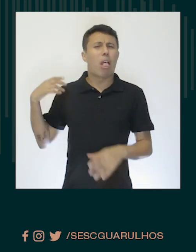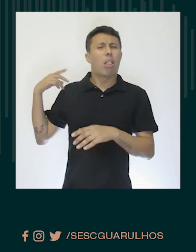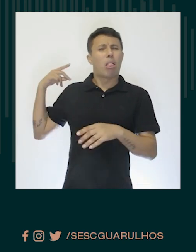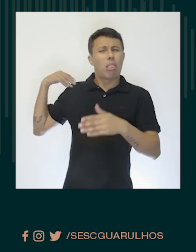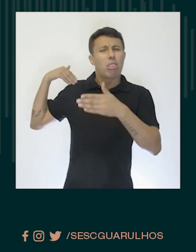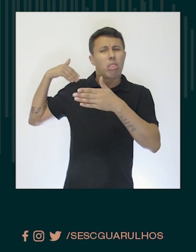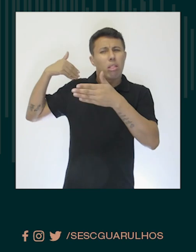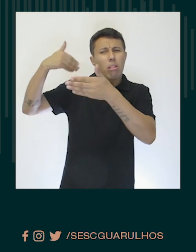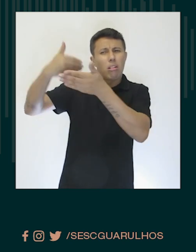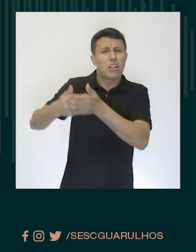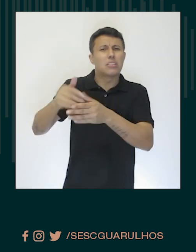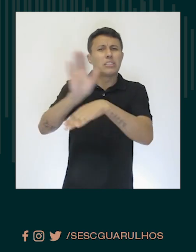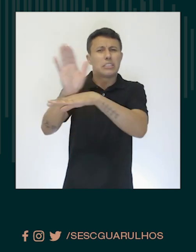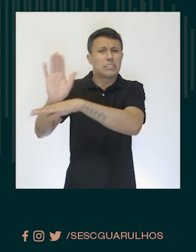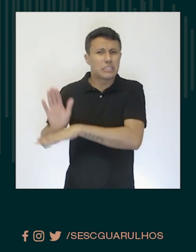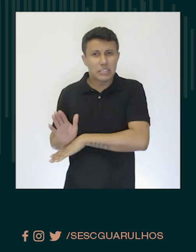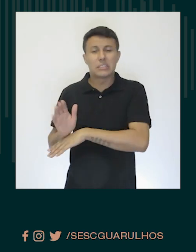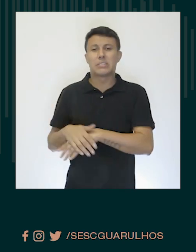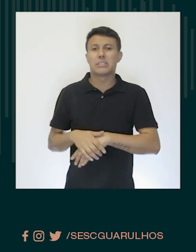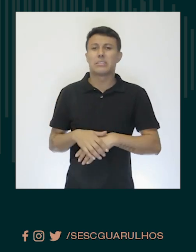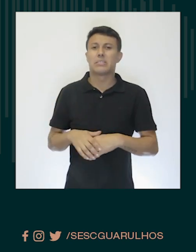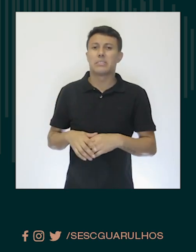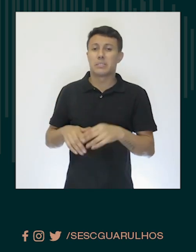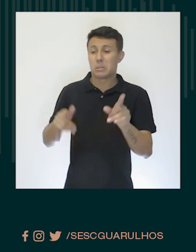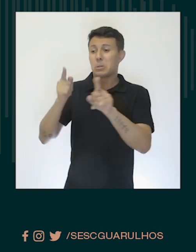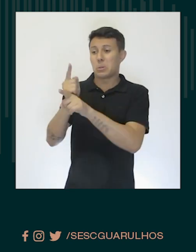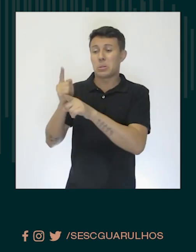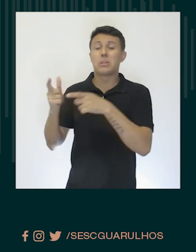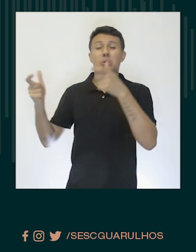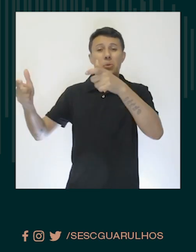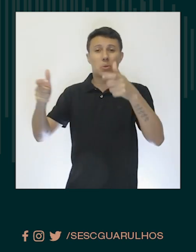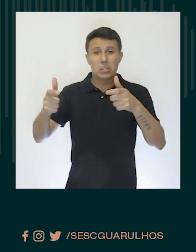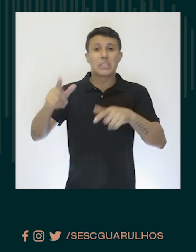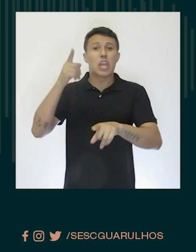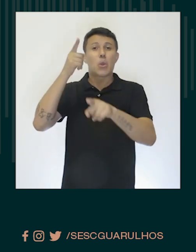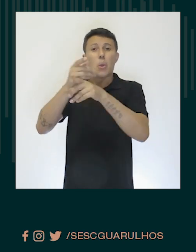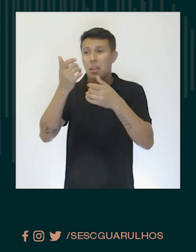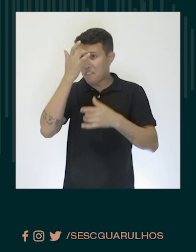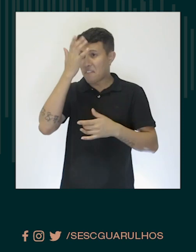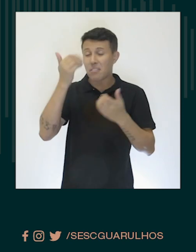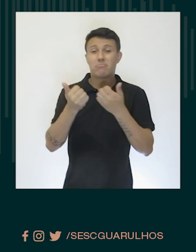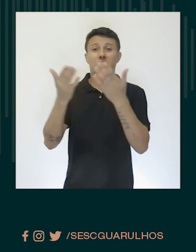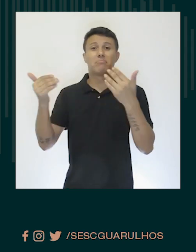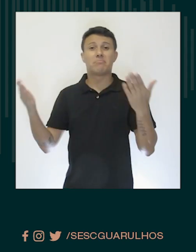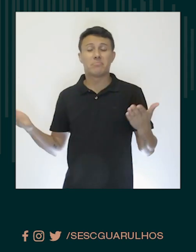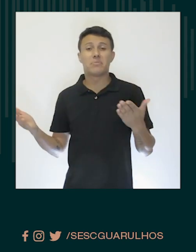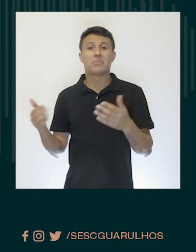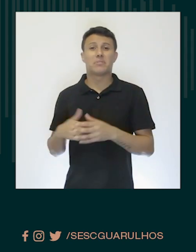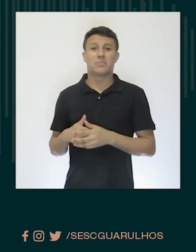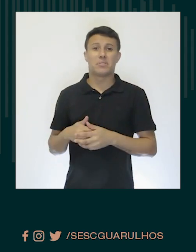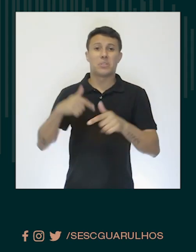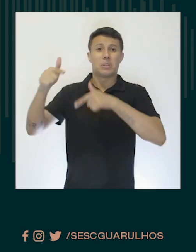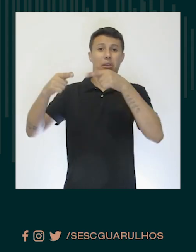cinema também, que eu também já citei ela, da Reiko Otake. No YouTube tem disponível o Isto Não É um Cachimbo, que é um trabalho dela com